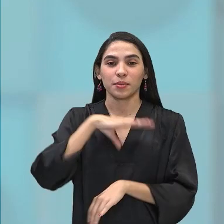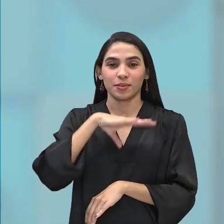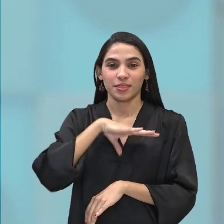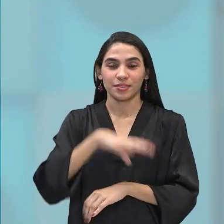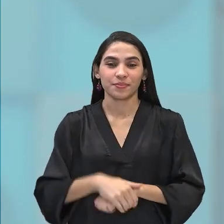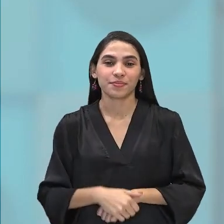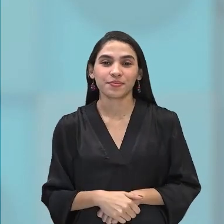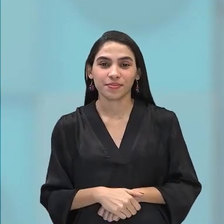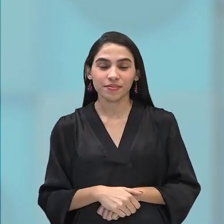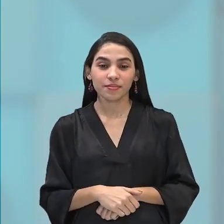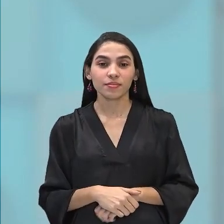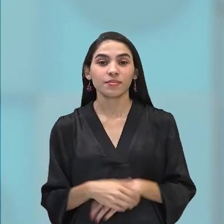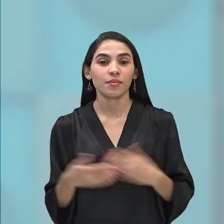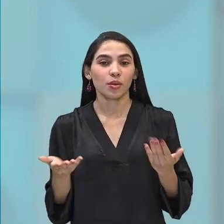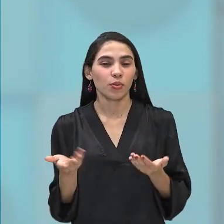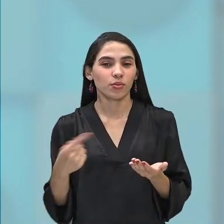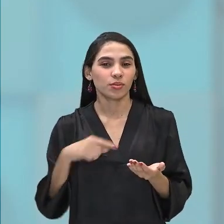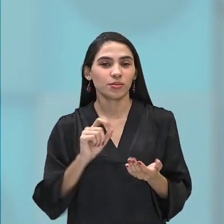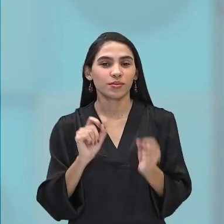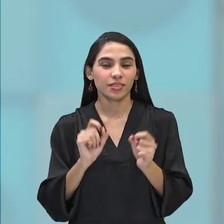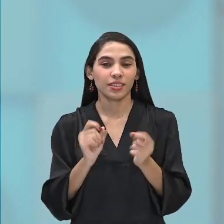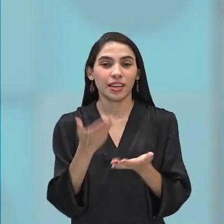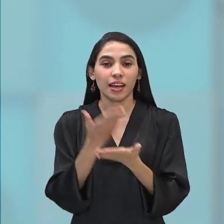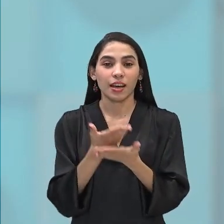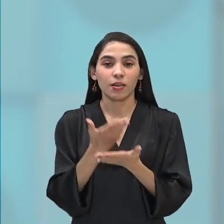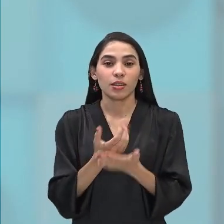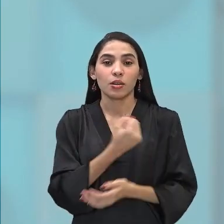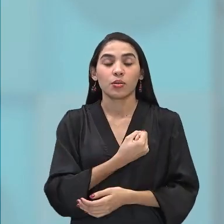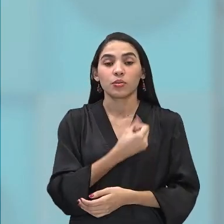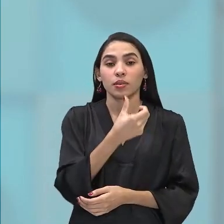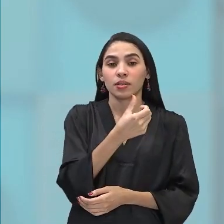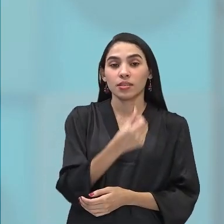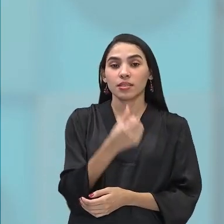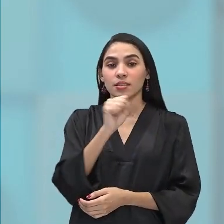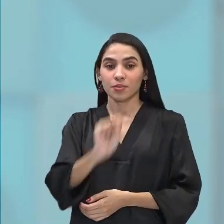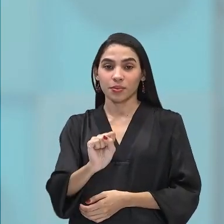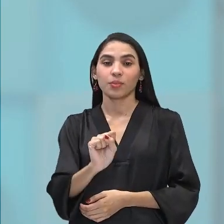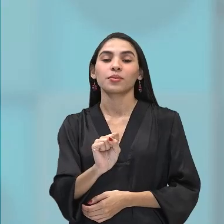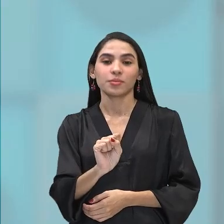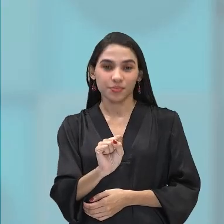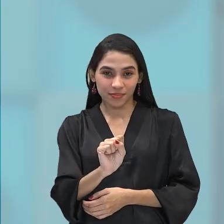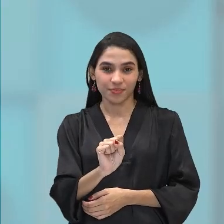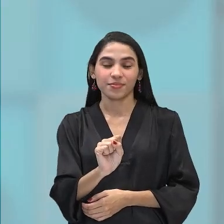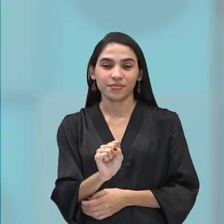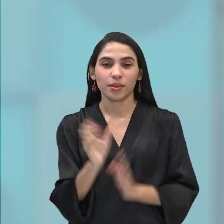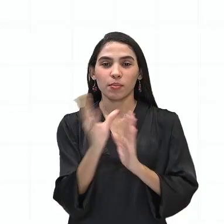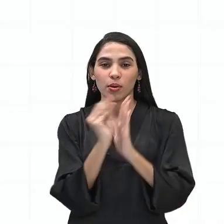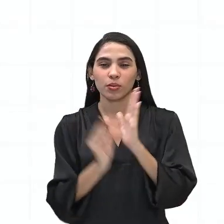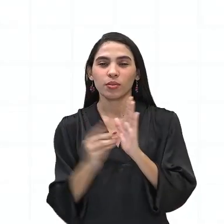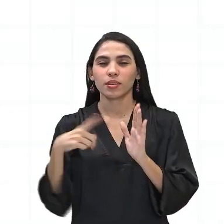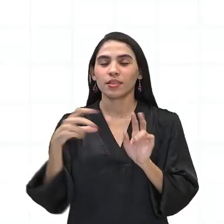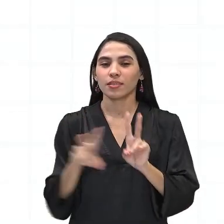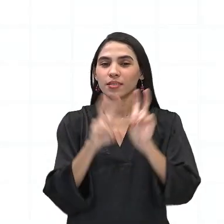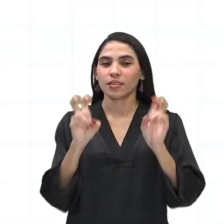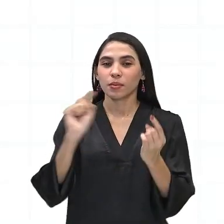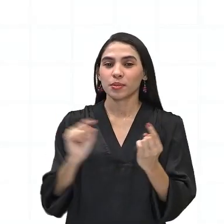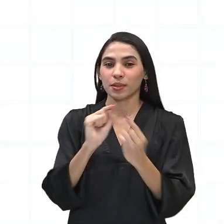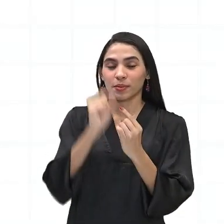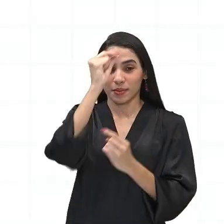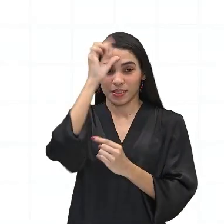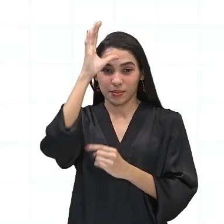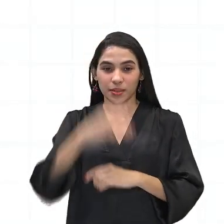língua portuguesa, e esta é a aula de número 68 do nosso módulo, que tem o seguinte objeto de